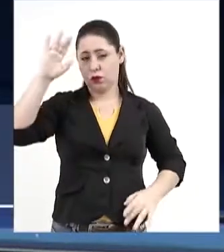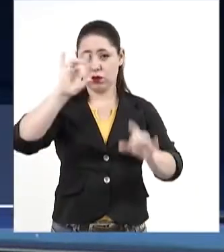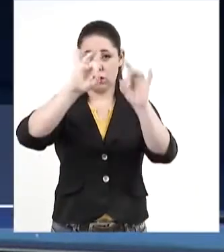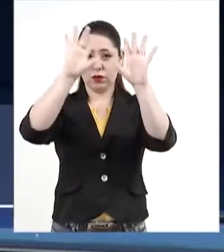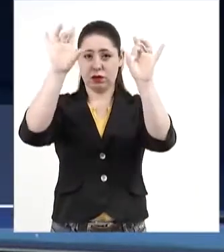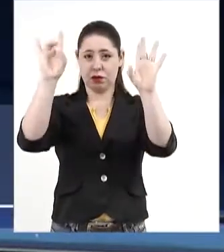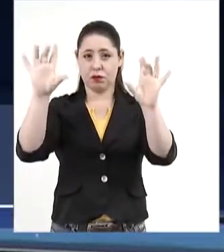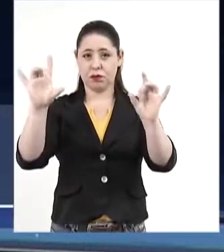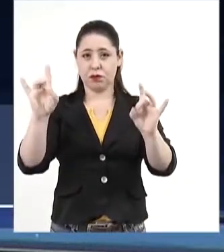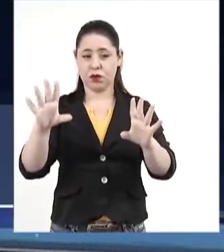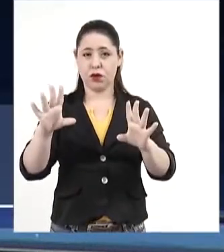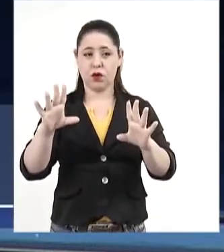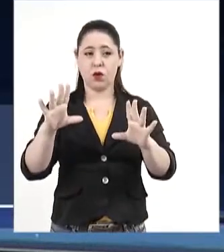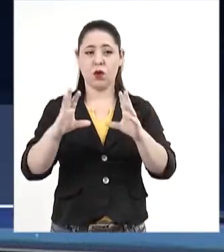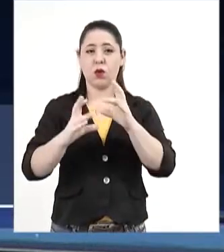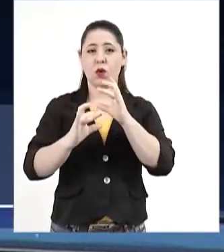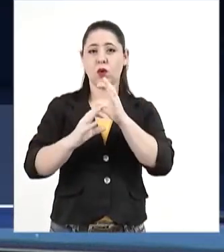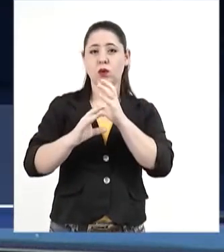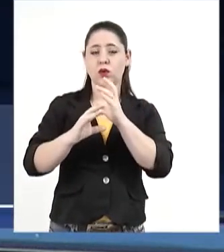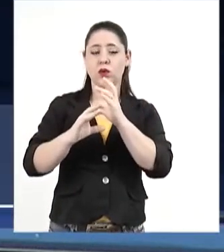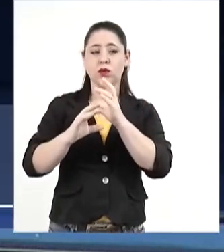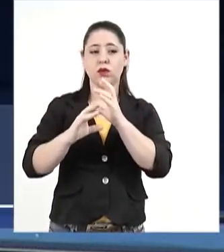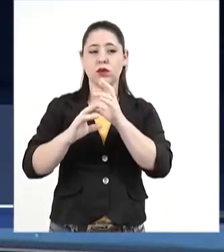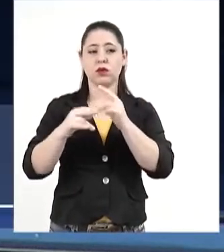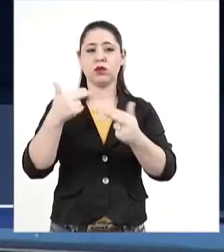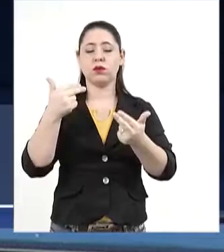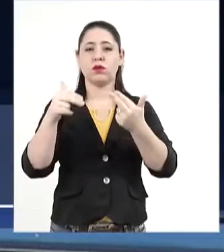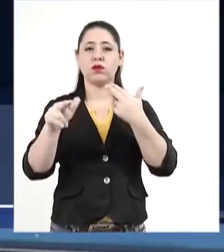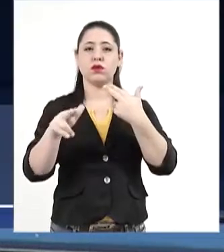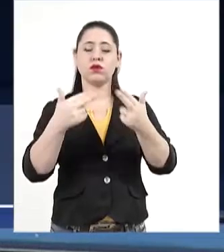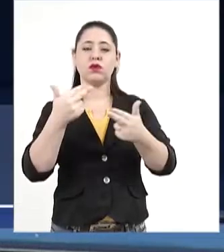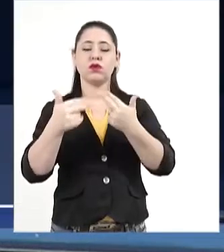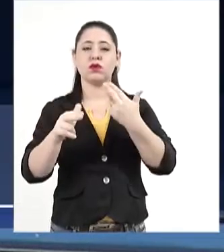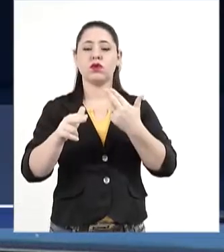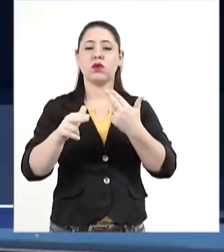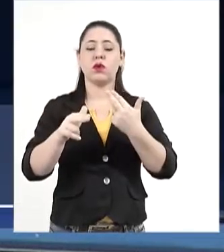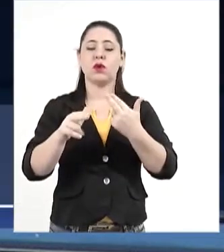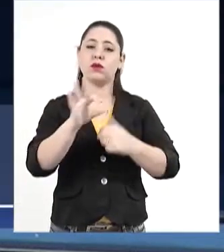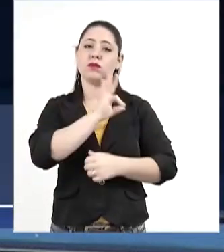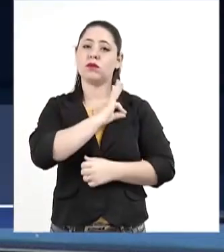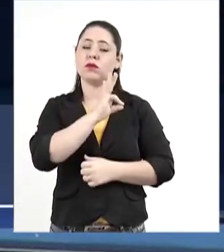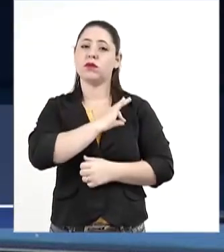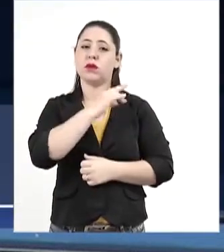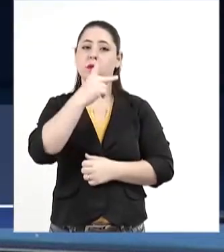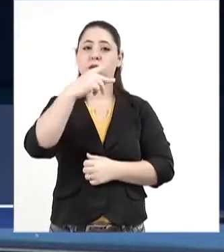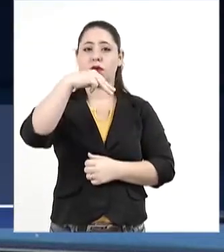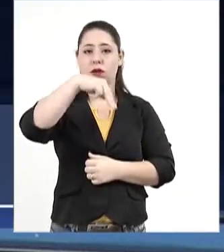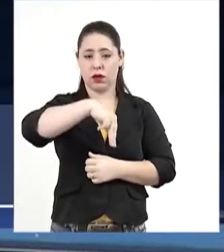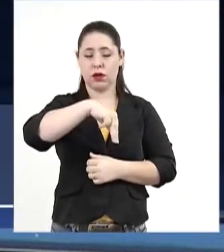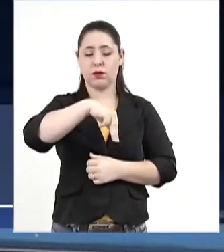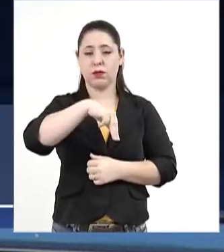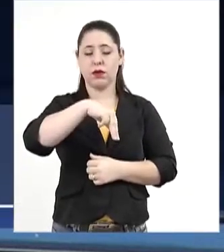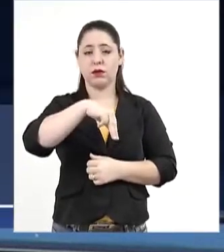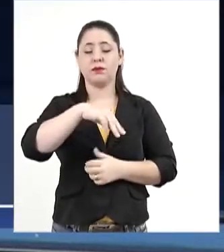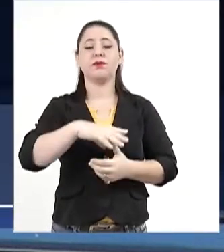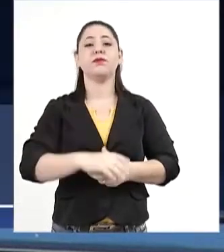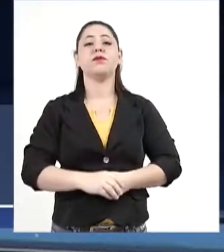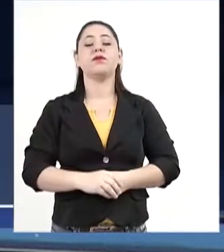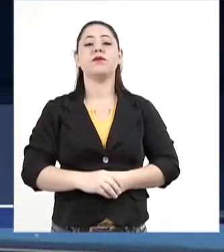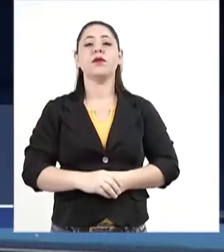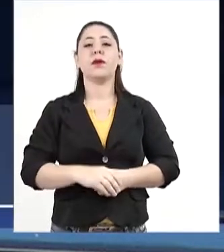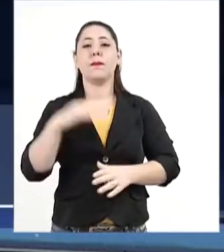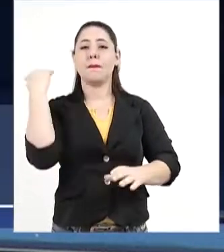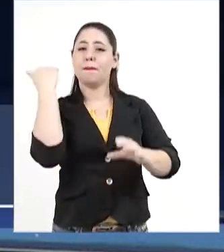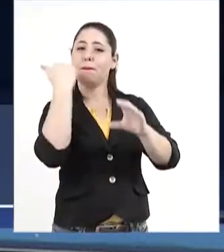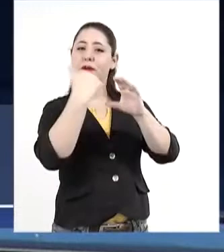especialista músico, QOE 1, músico da Polícia Militar e da outras providências. Mensagem do